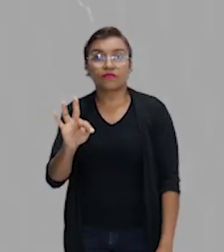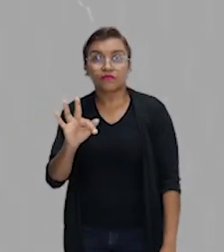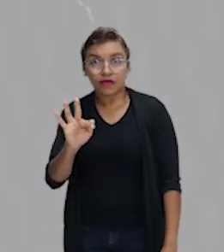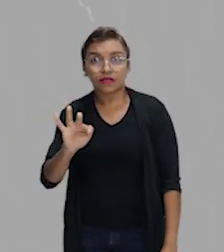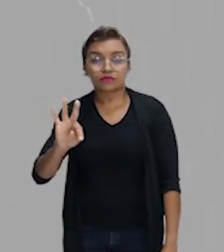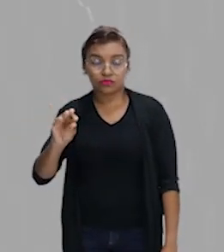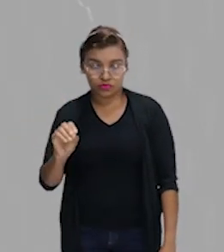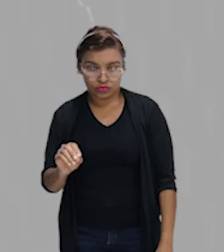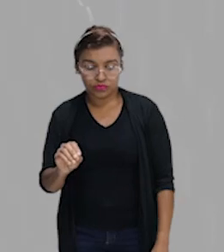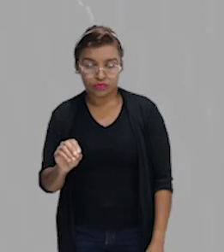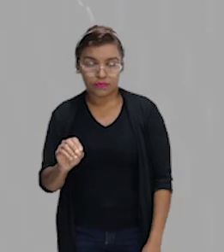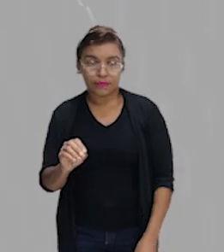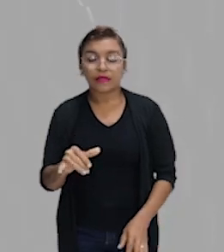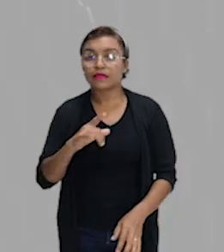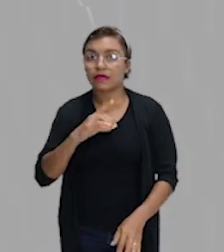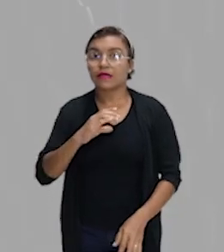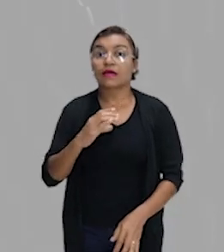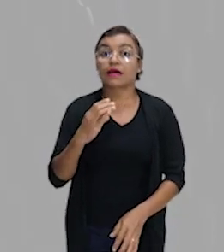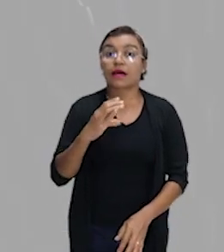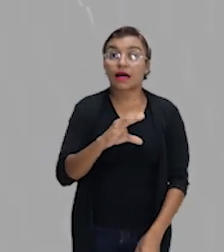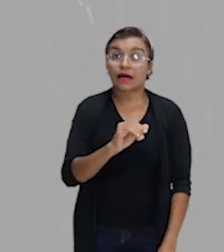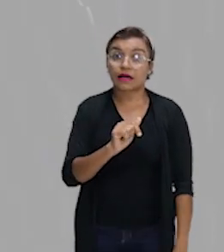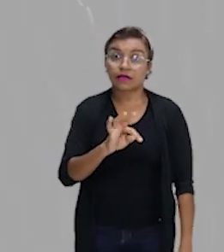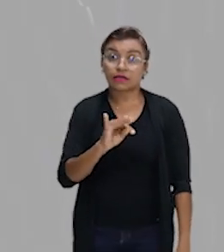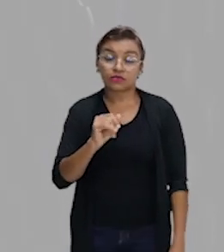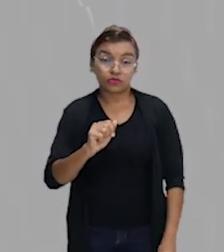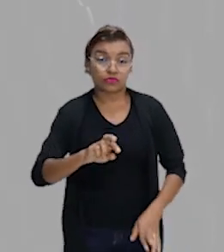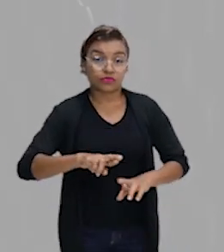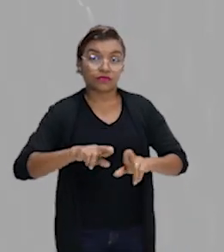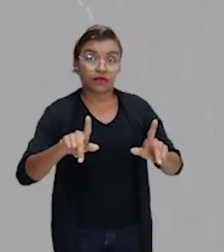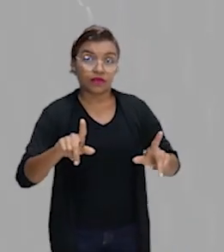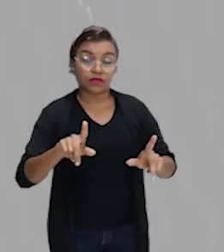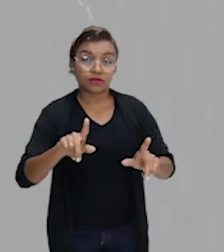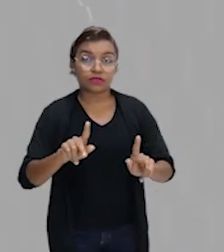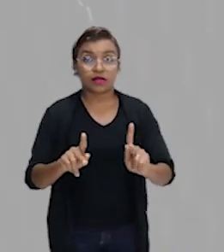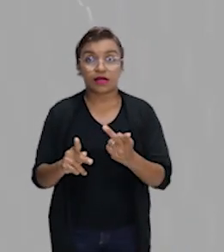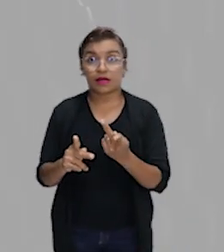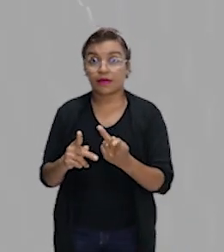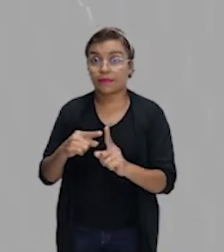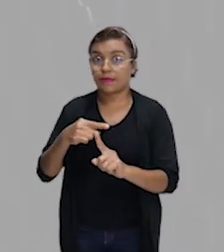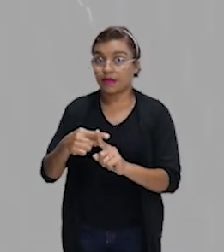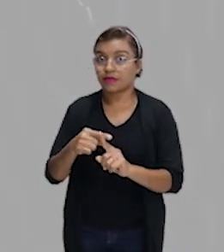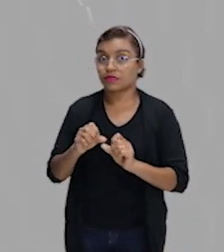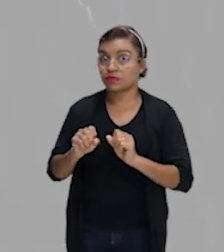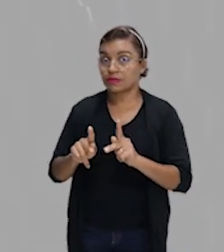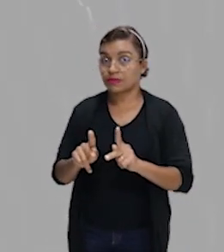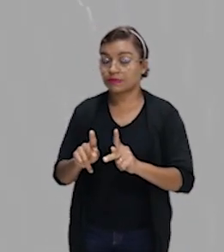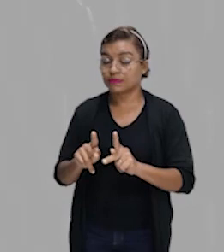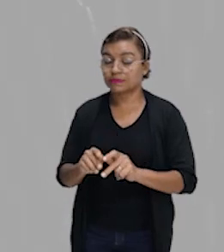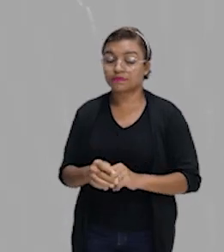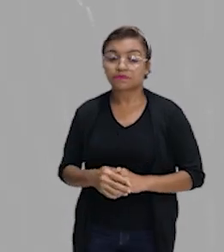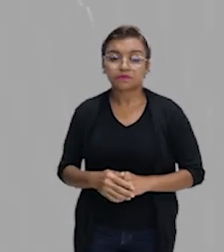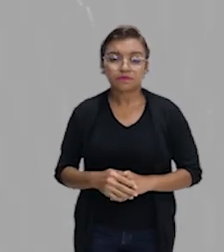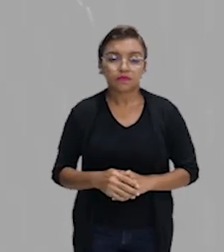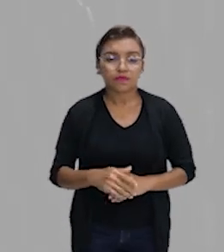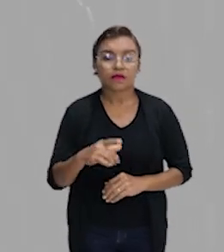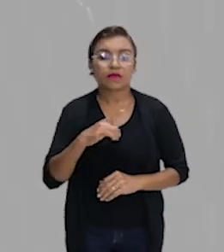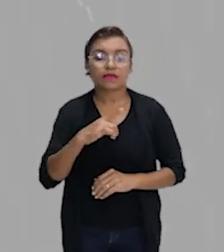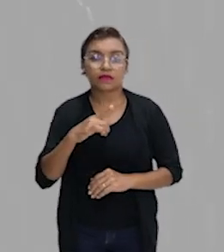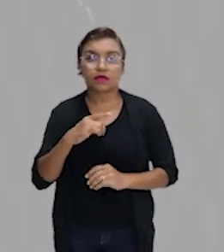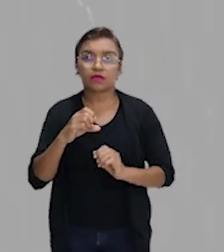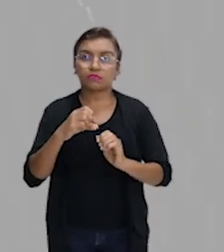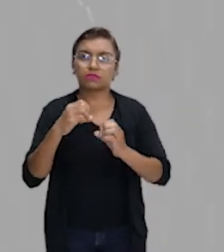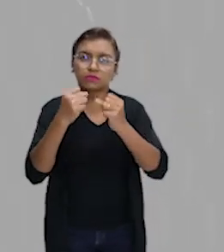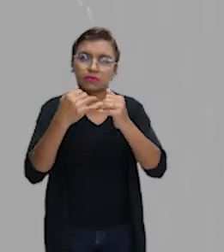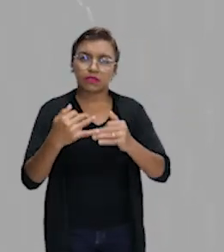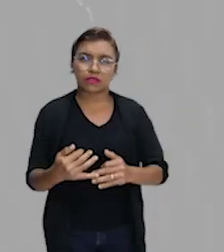cátions diferentes do H+, e ânions diferentes do grupo hidroxila. Show de bola? Então, essa é a definição